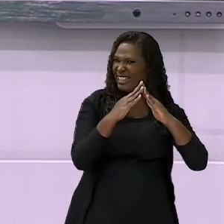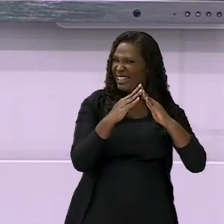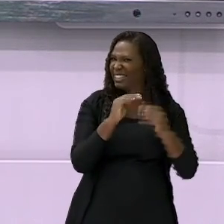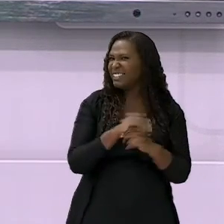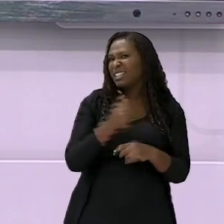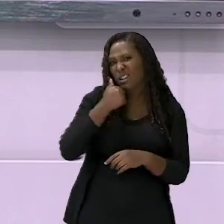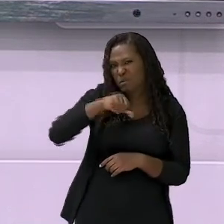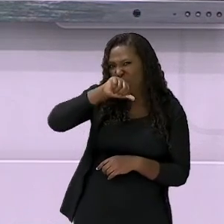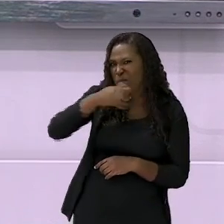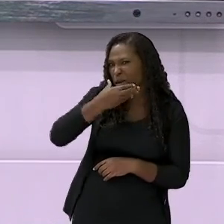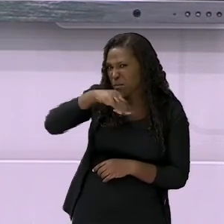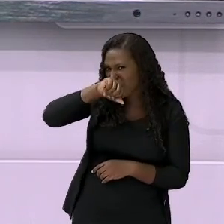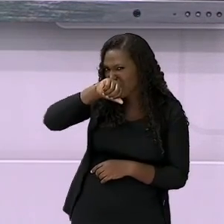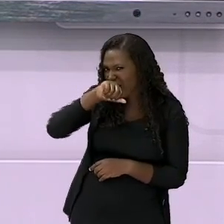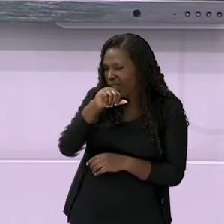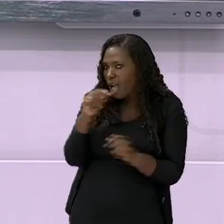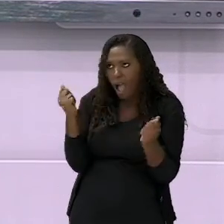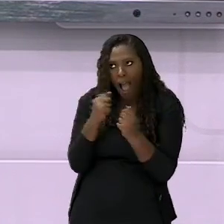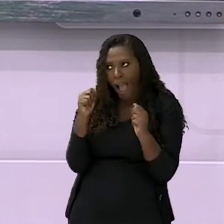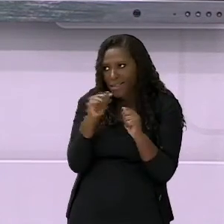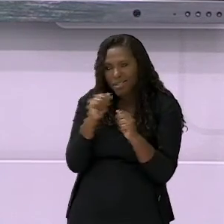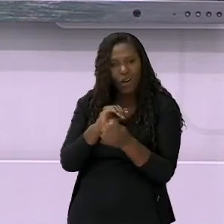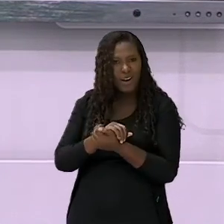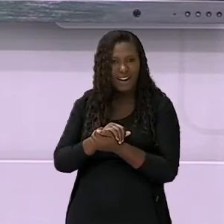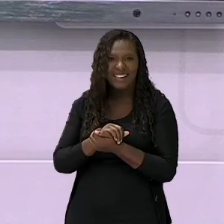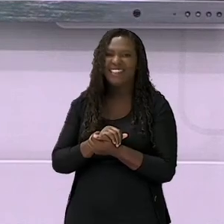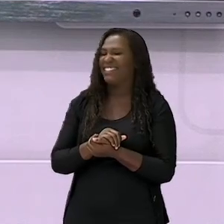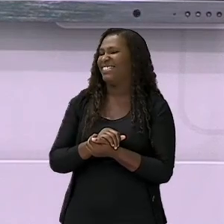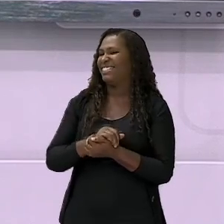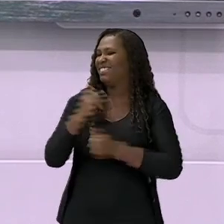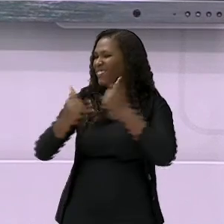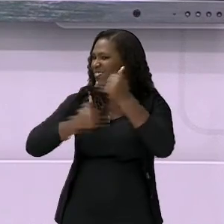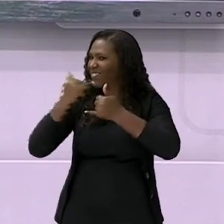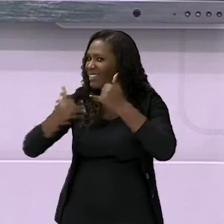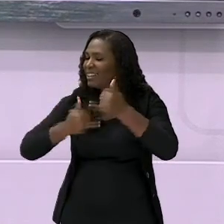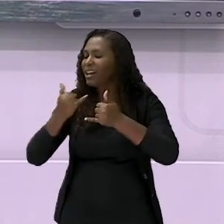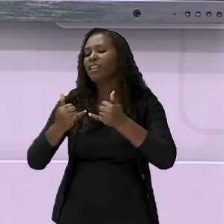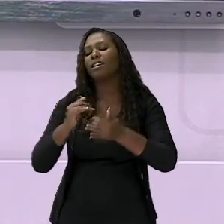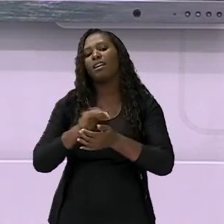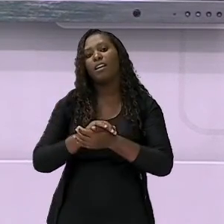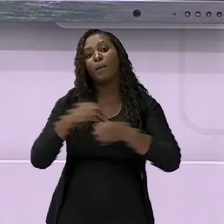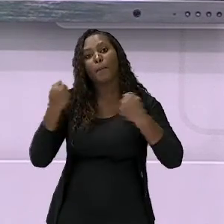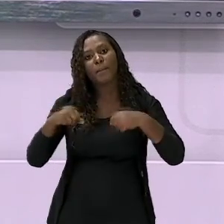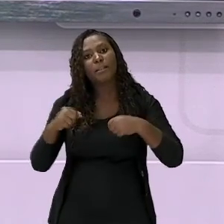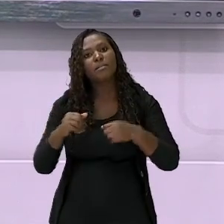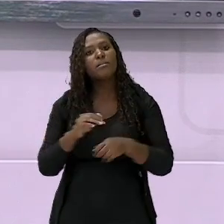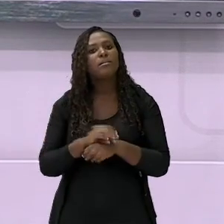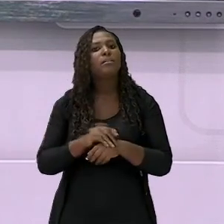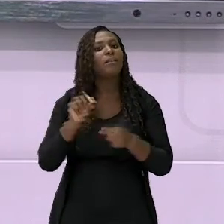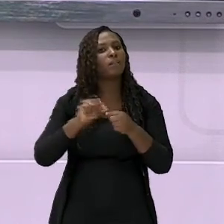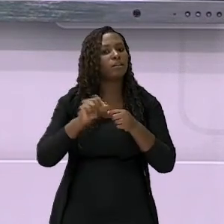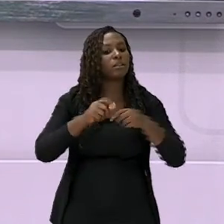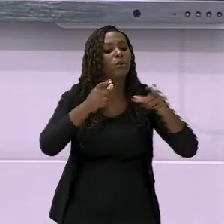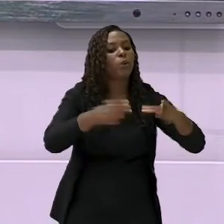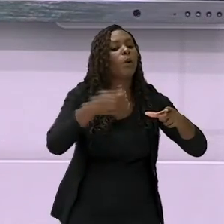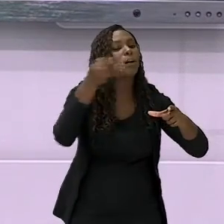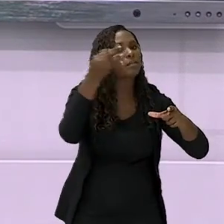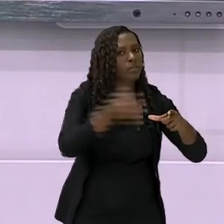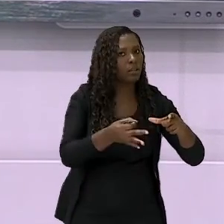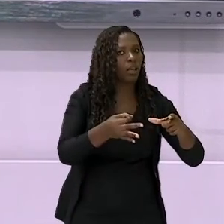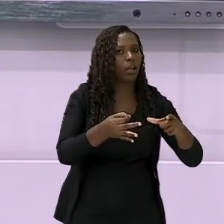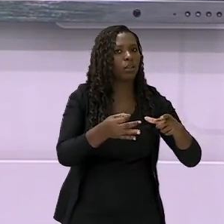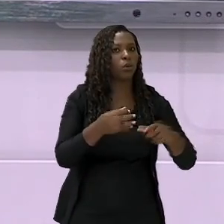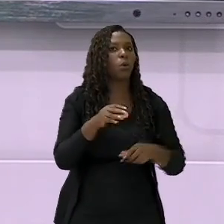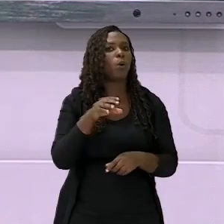adorar. Brincadeira, viu, gente? Fazer todos os trabalhos dentro do local adequado com a supervisão de um adulto. Tá certo?